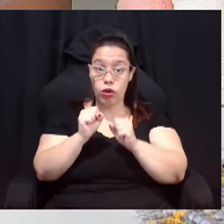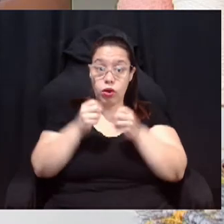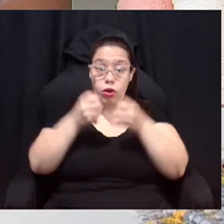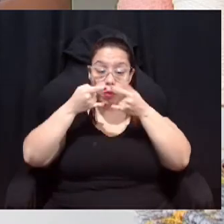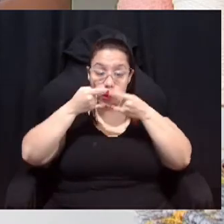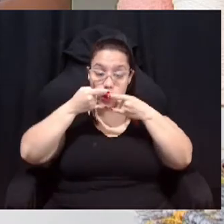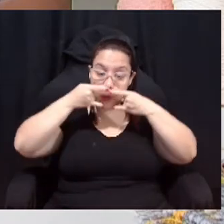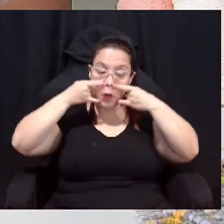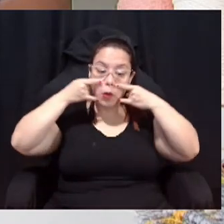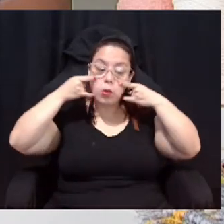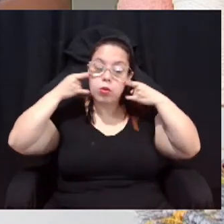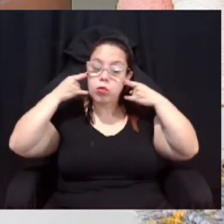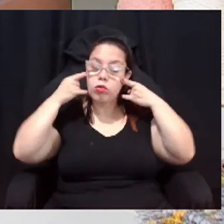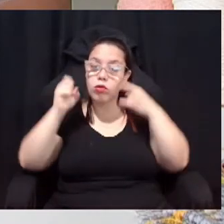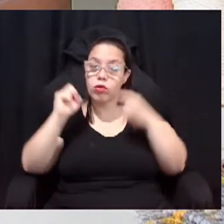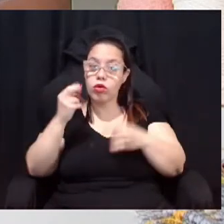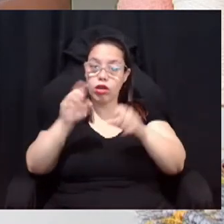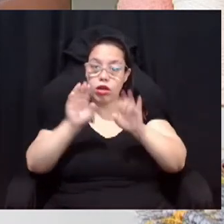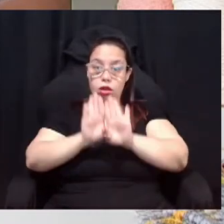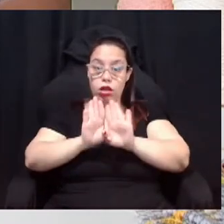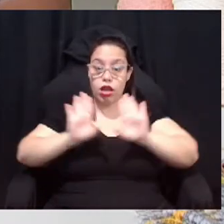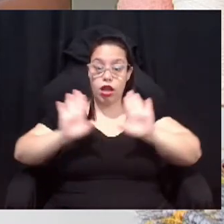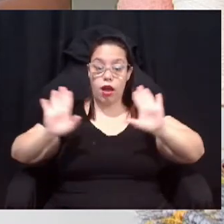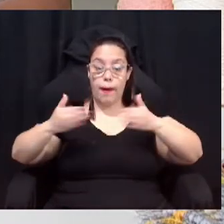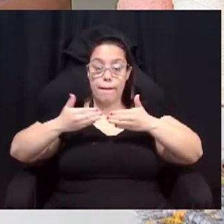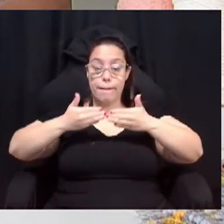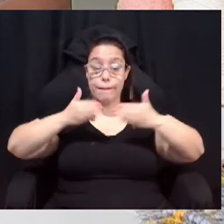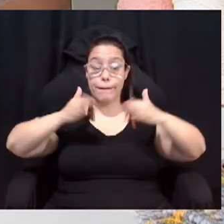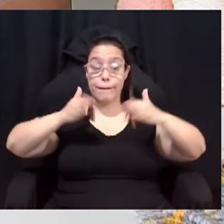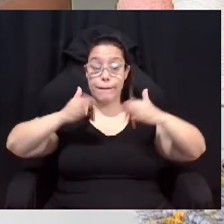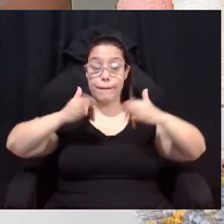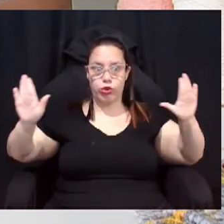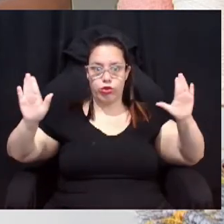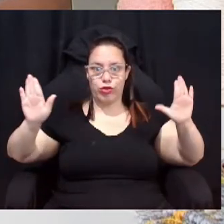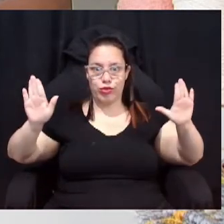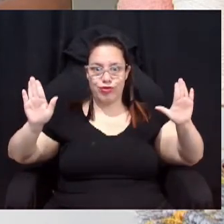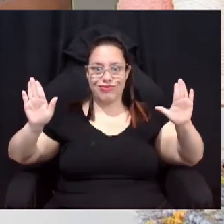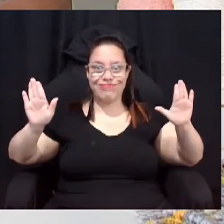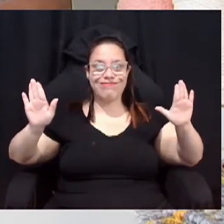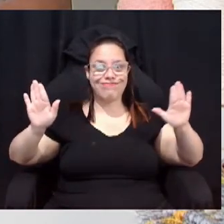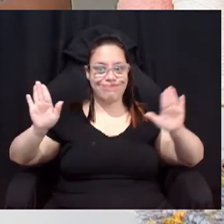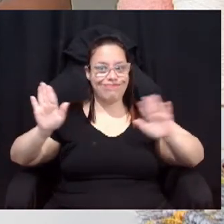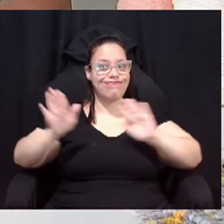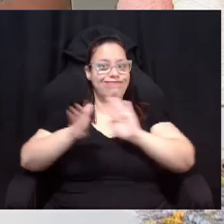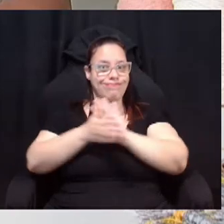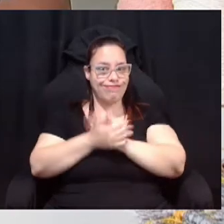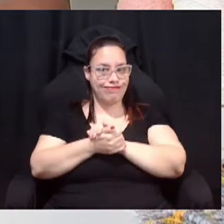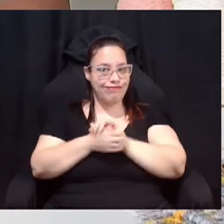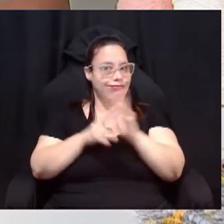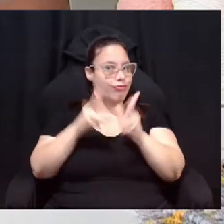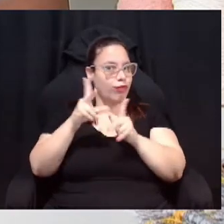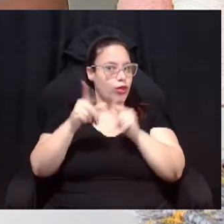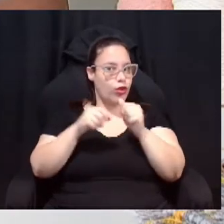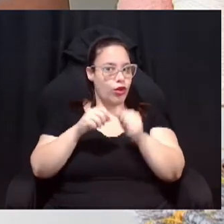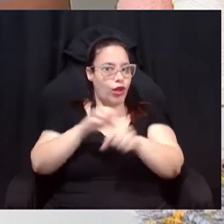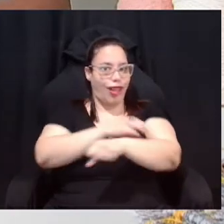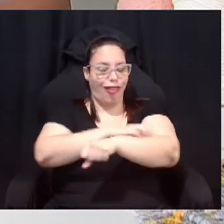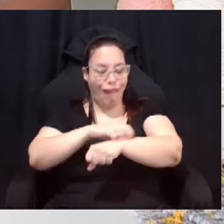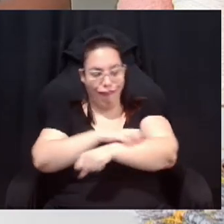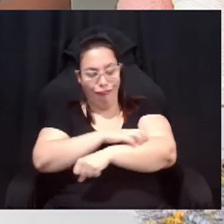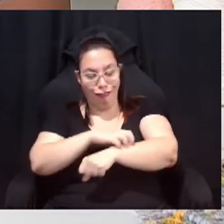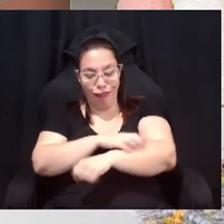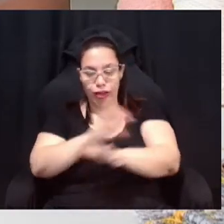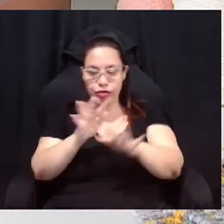ou fazer em locais mais abertos, tá bom? Uhum. Tudo que tem it. Tudo que tem it no final, tá?